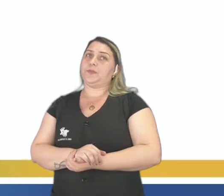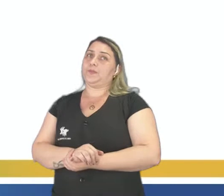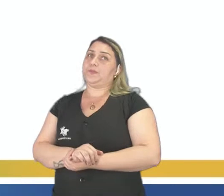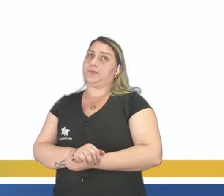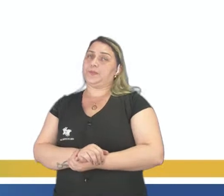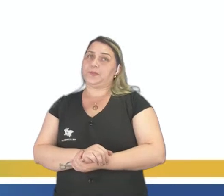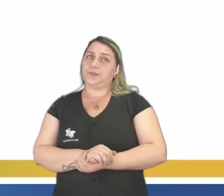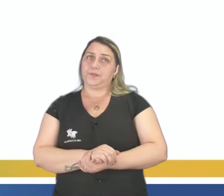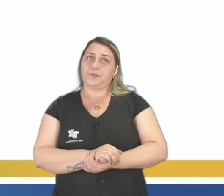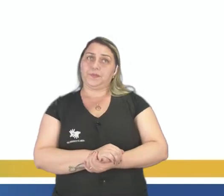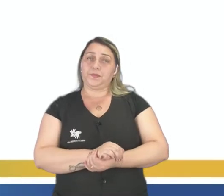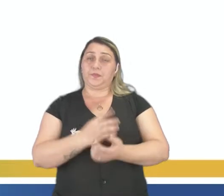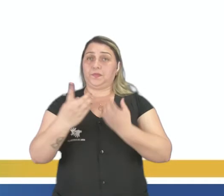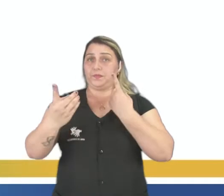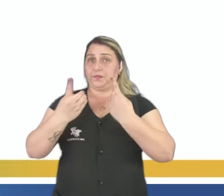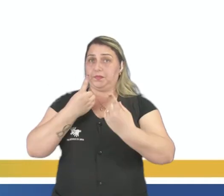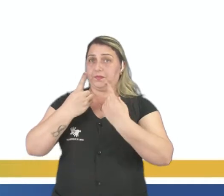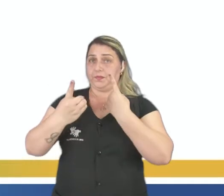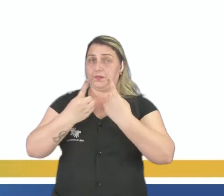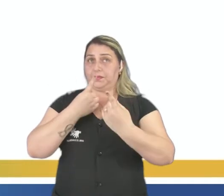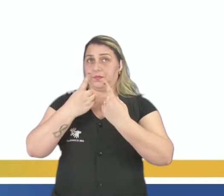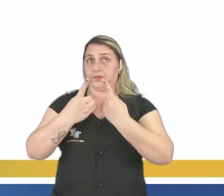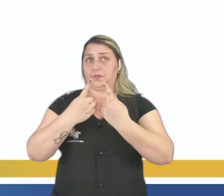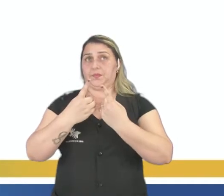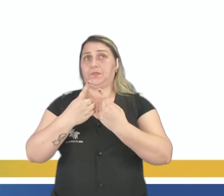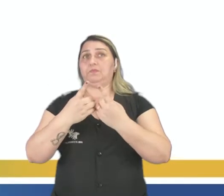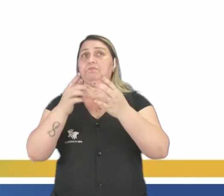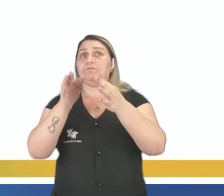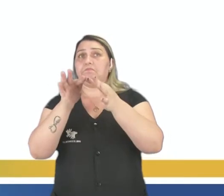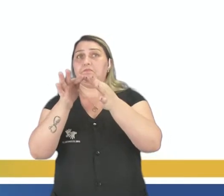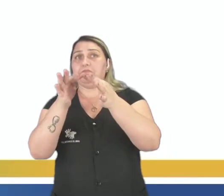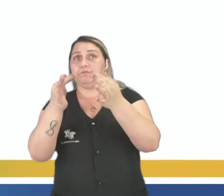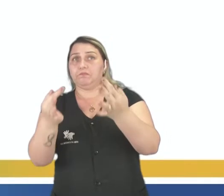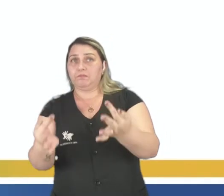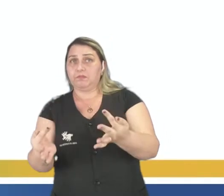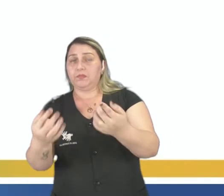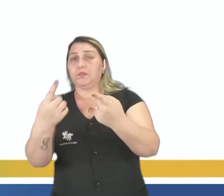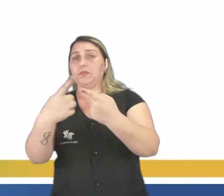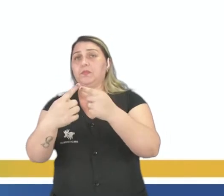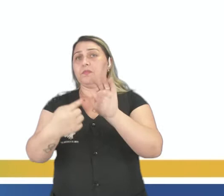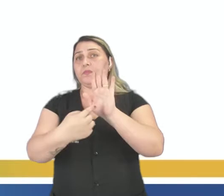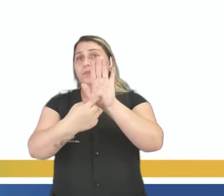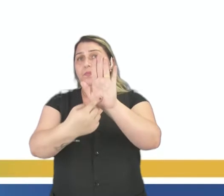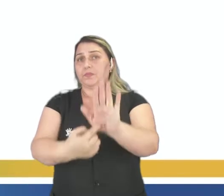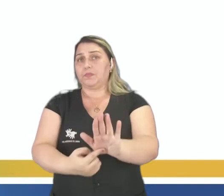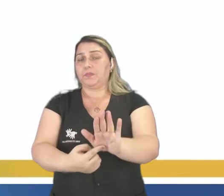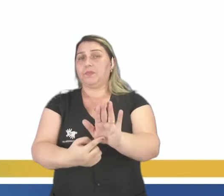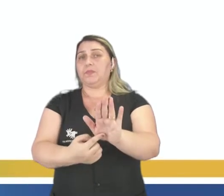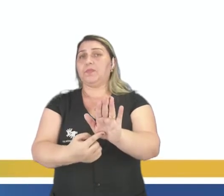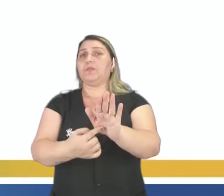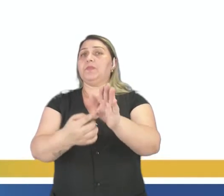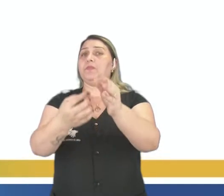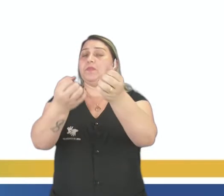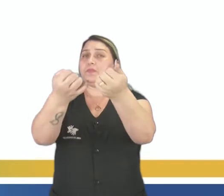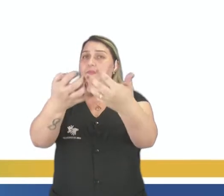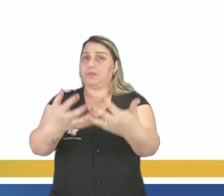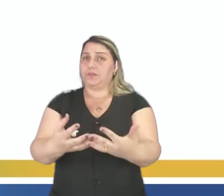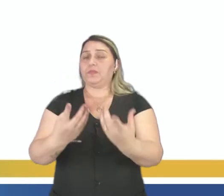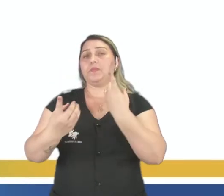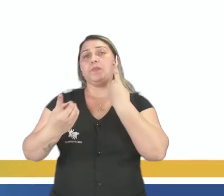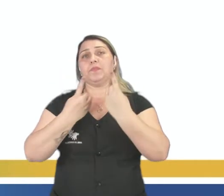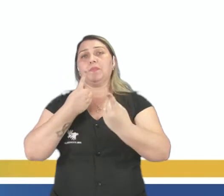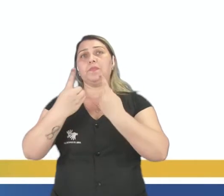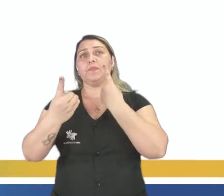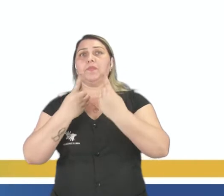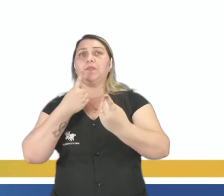o de diálogo é o mais comum, né? Porque apresenta traços do diálogo, onde